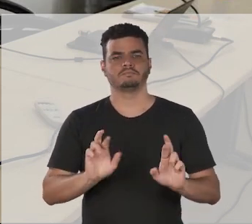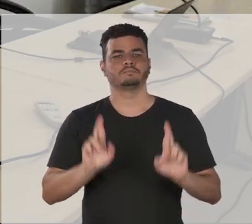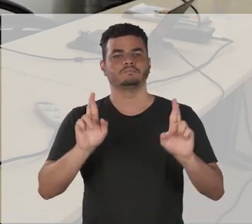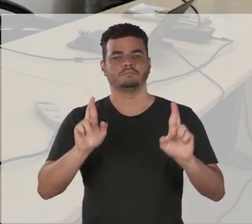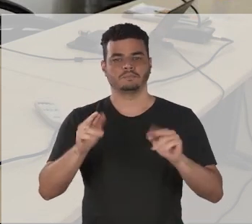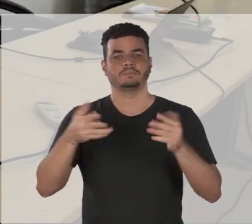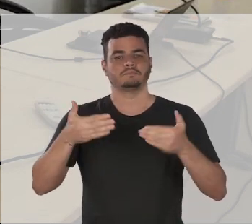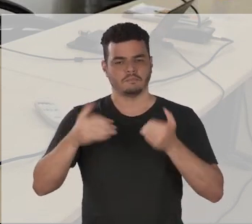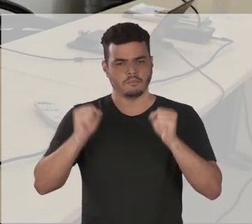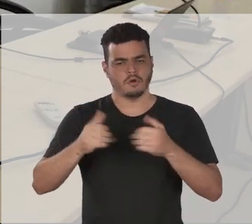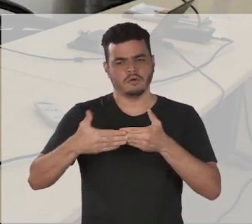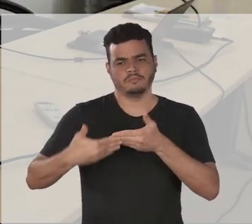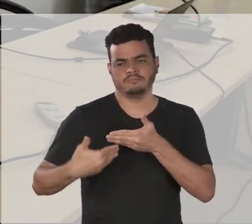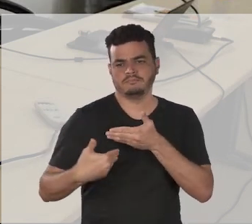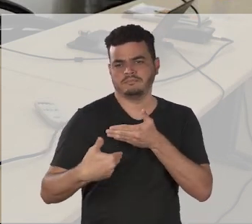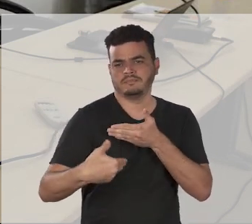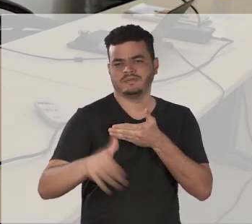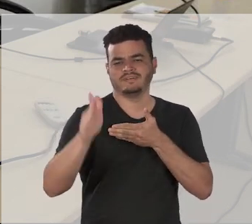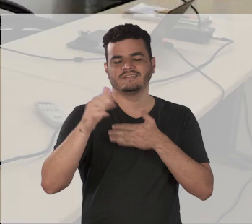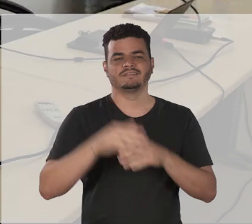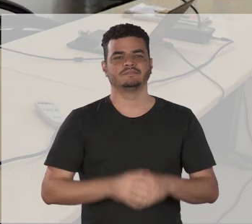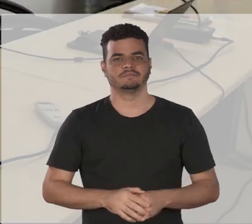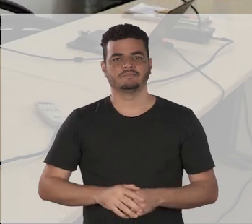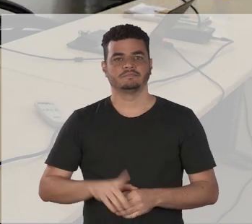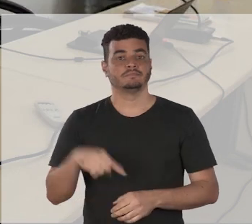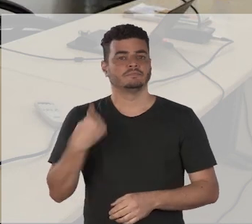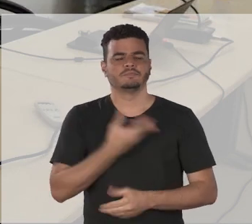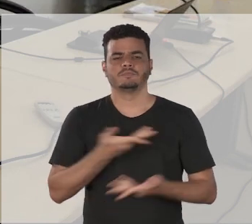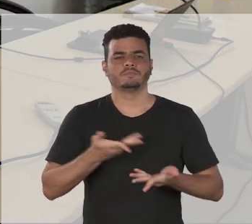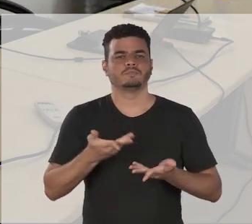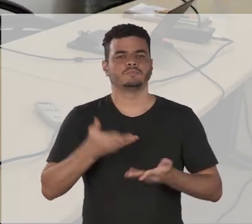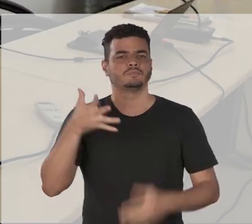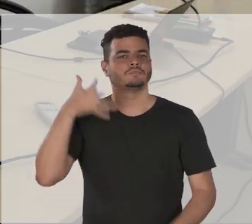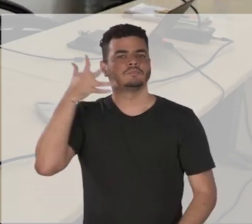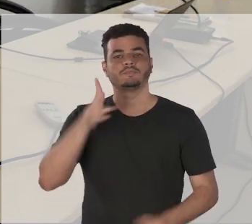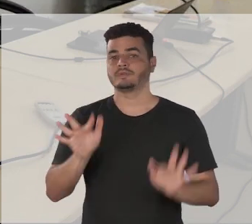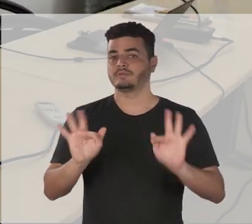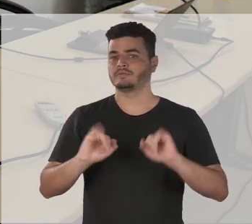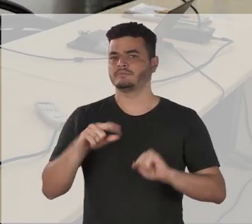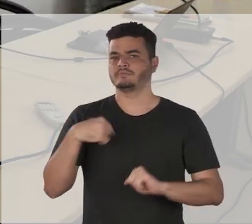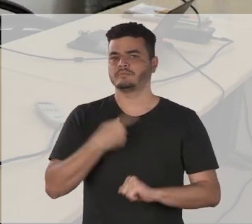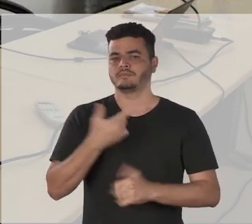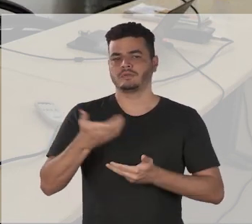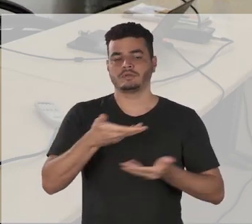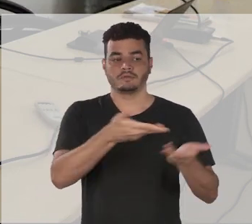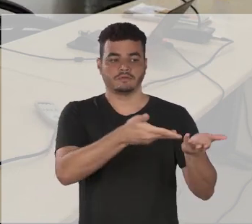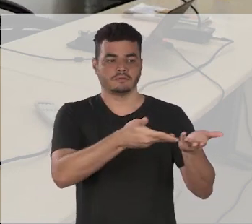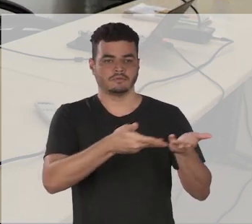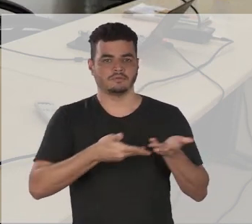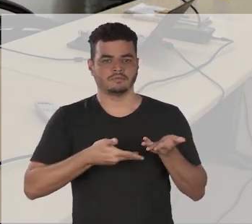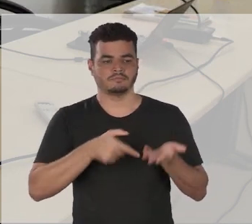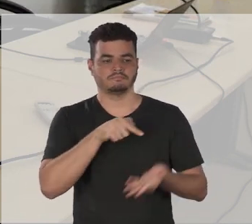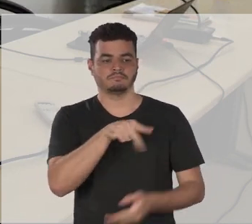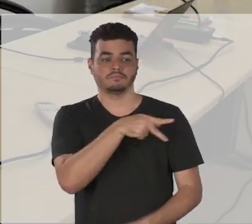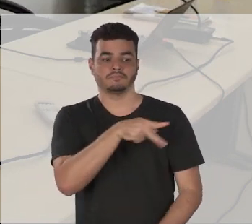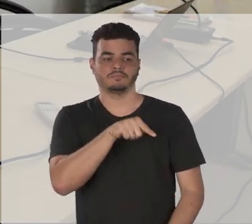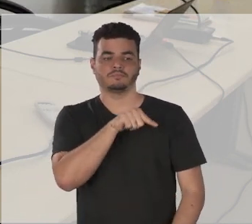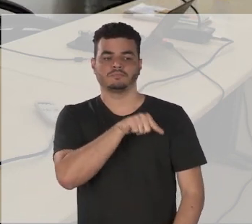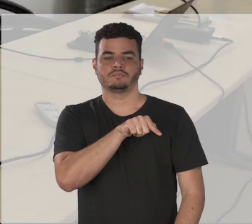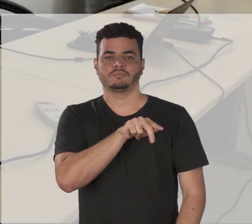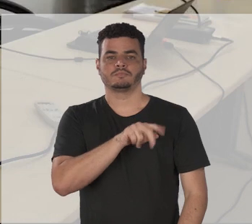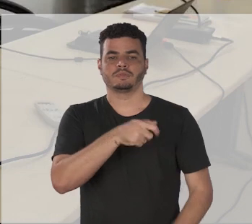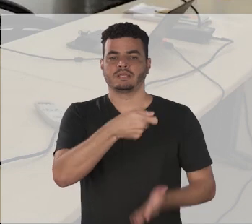longa. E, para fazer a conferência de encerramento, nós gostaríamos de convidar a